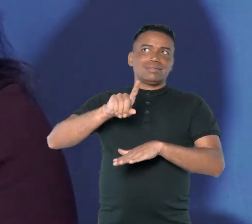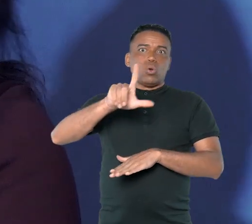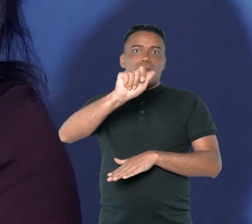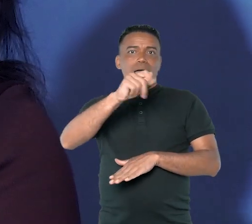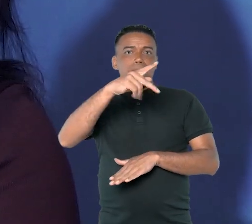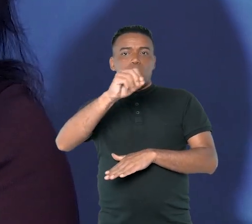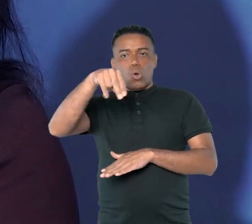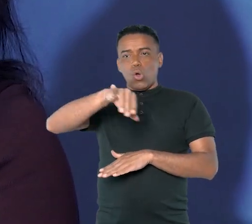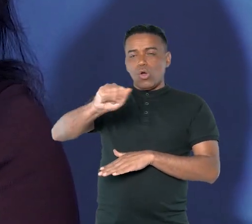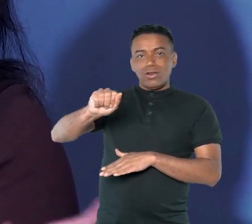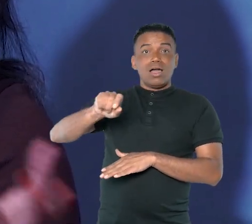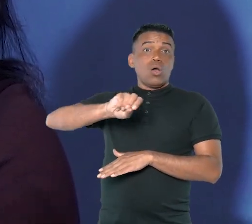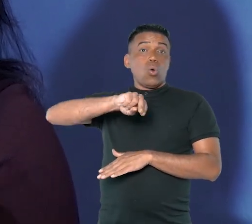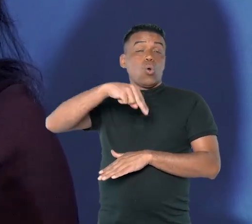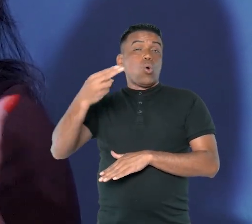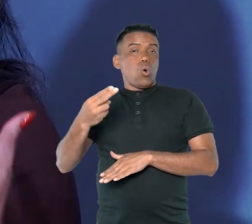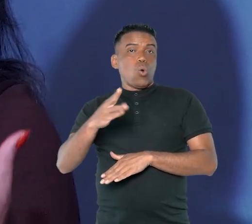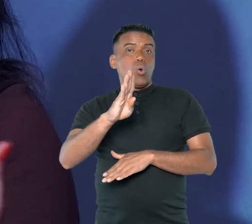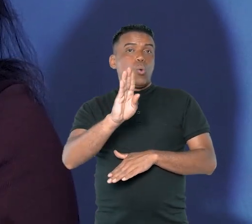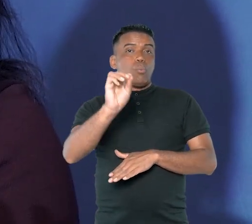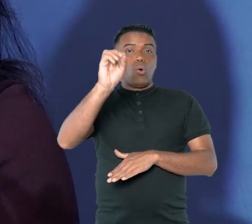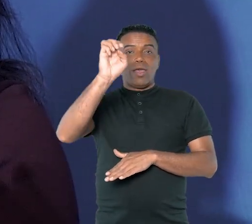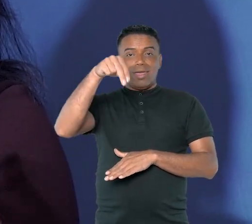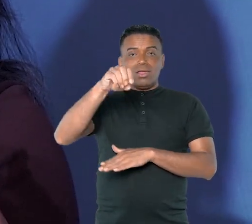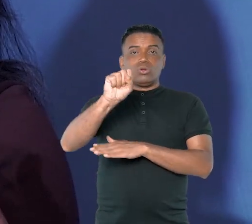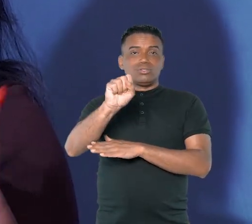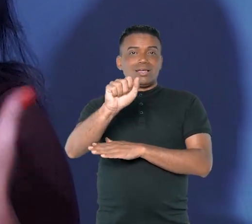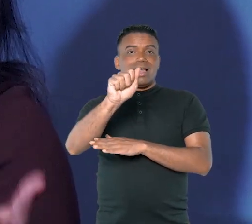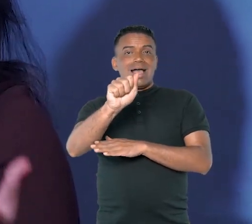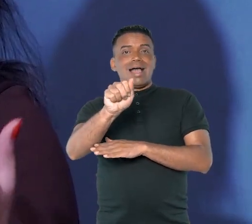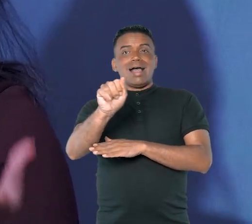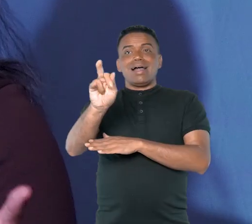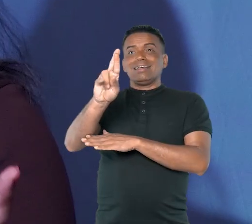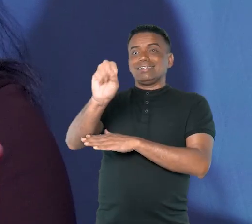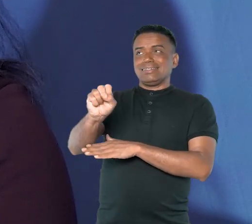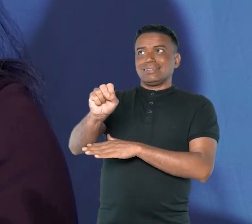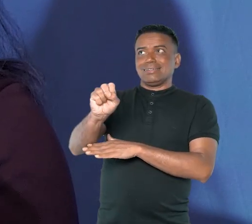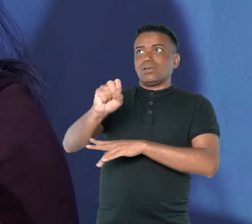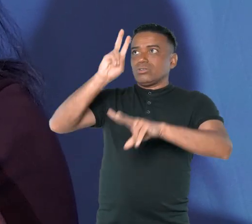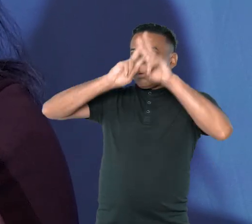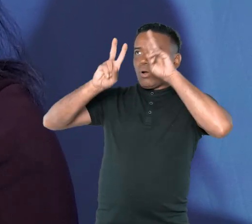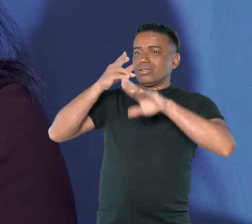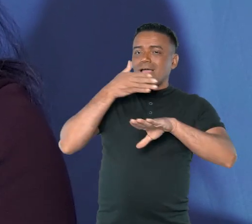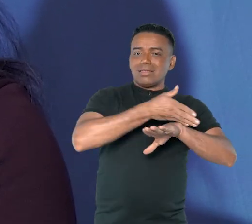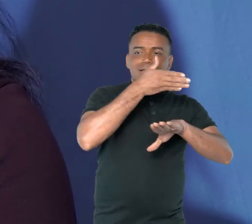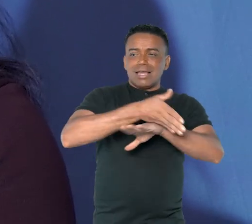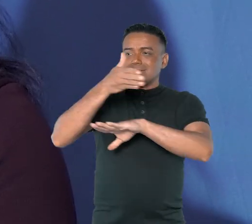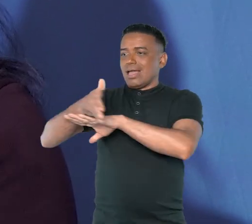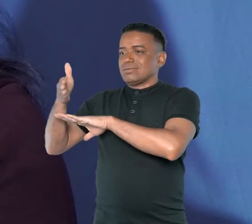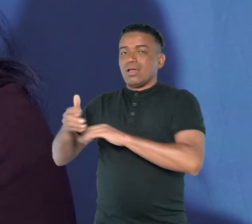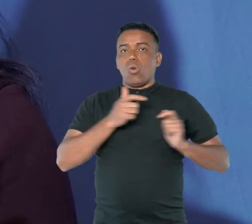uma rua de Buenos Aires. Então são memórias que me acessam num lugar